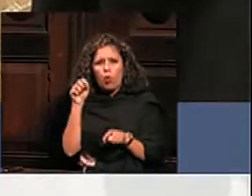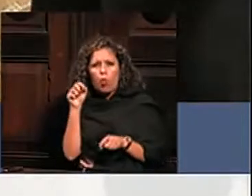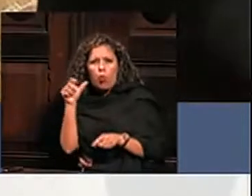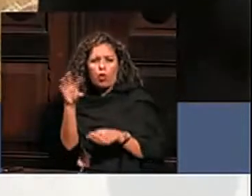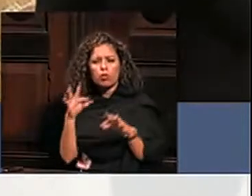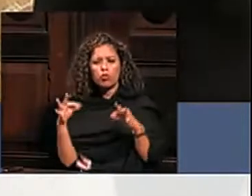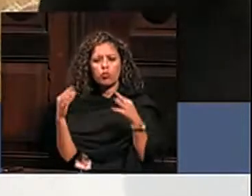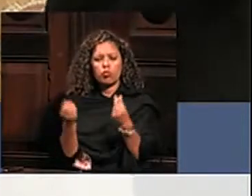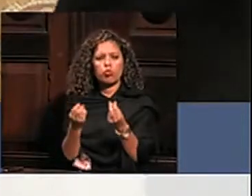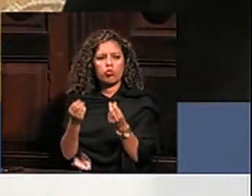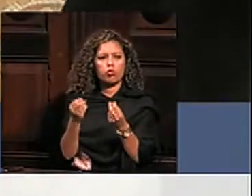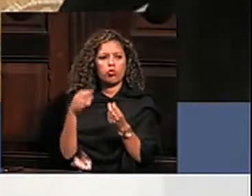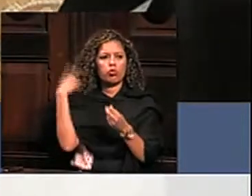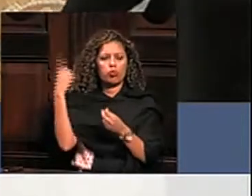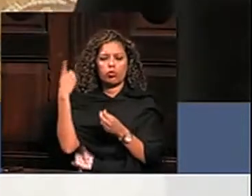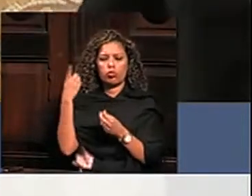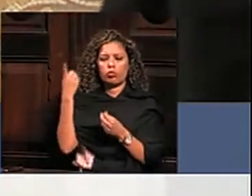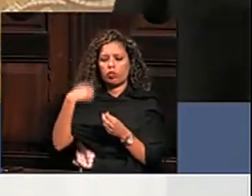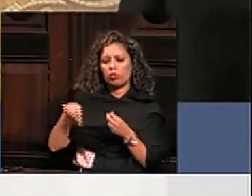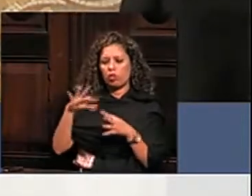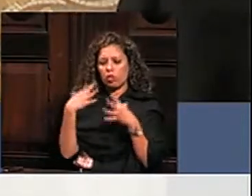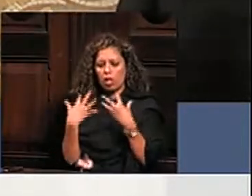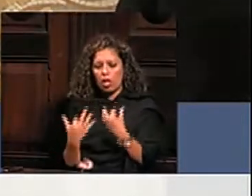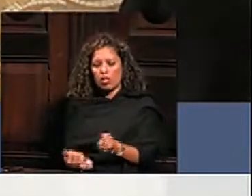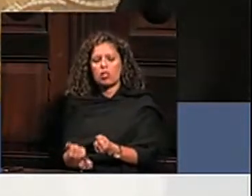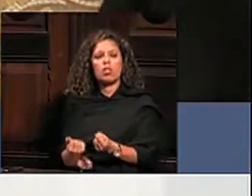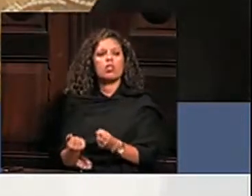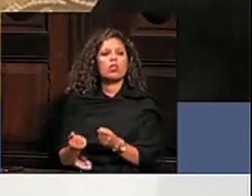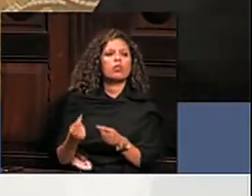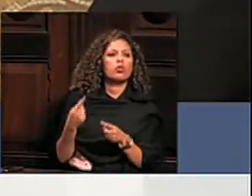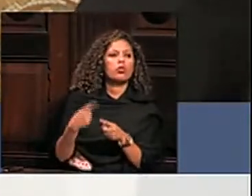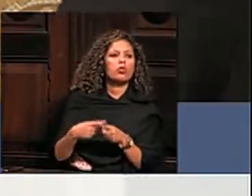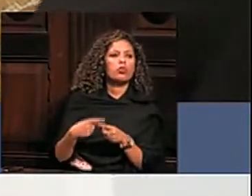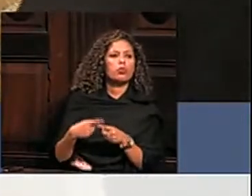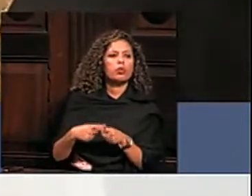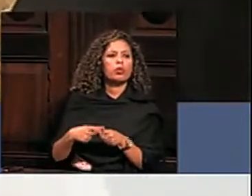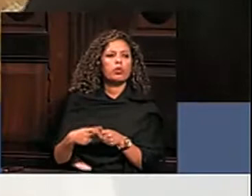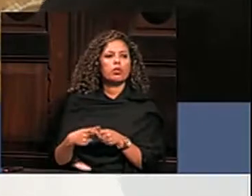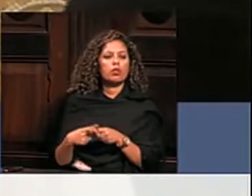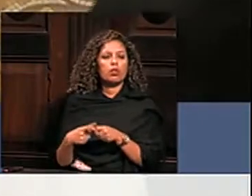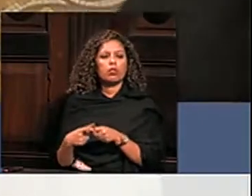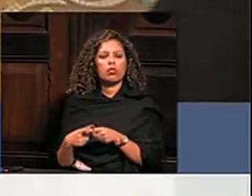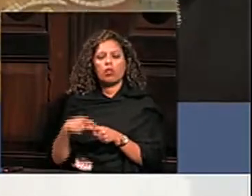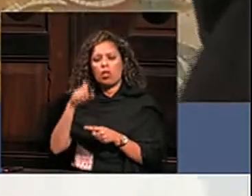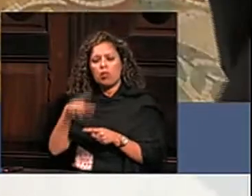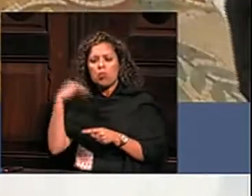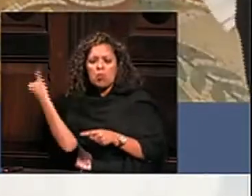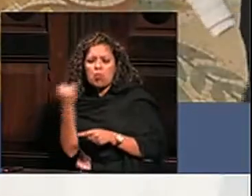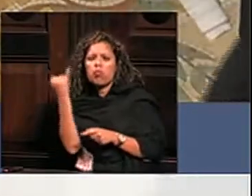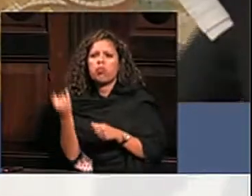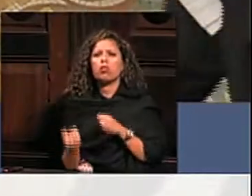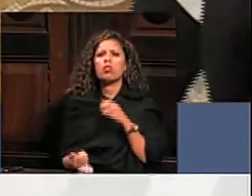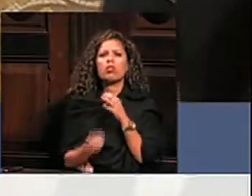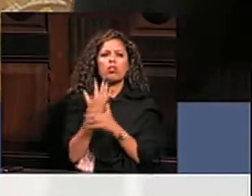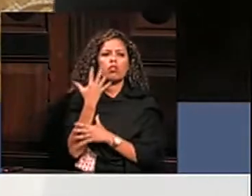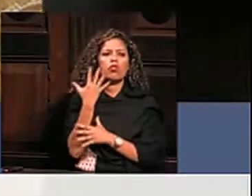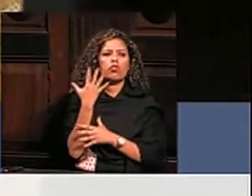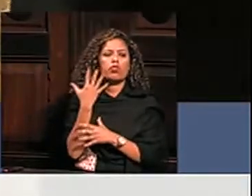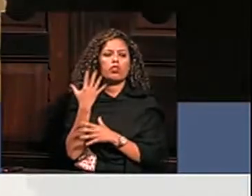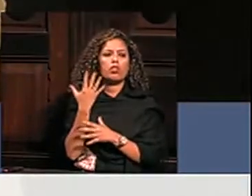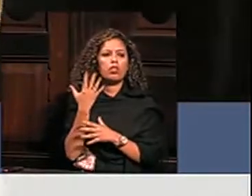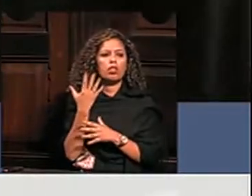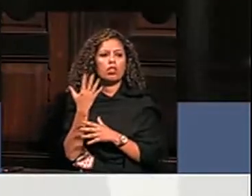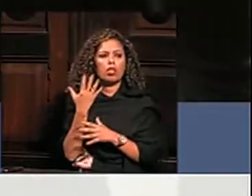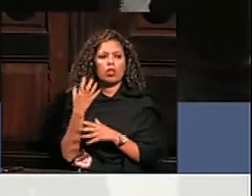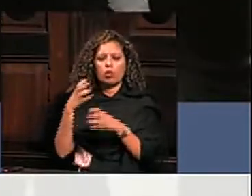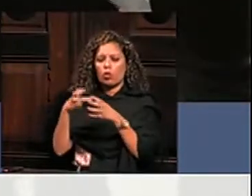parlamentares, nós votamos sim, porque é imperiosa a criação da